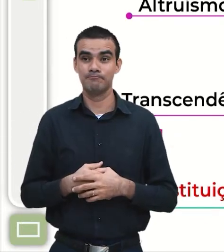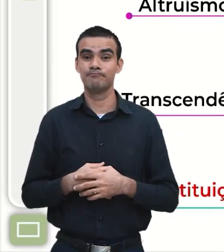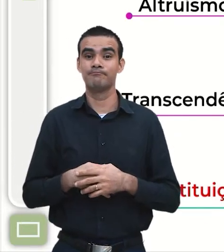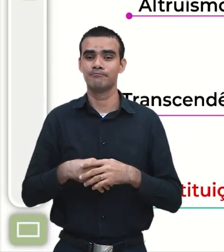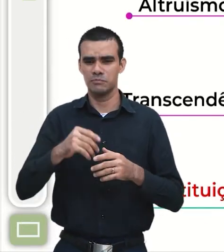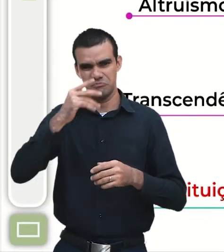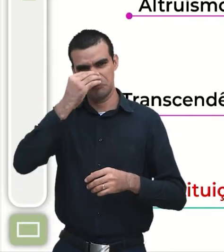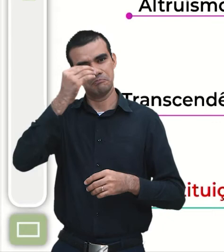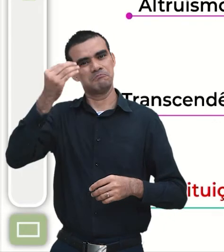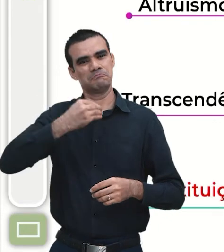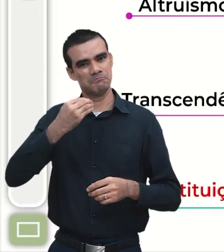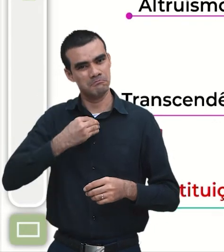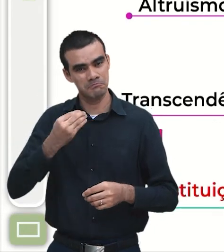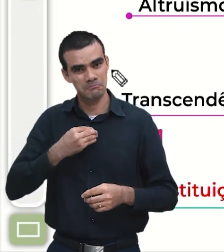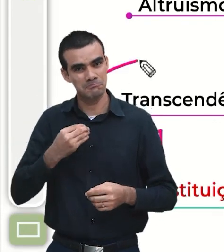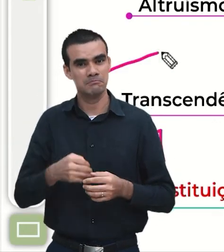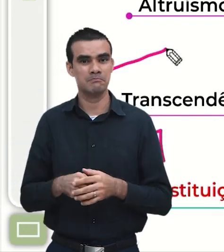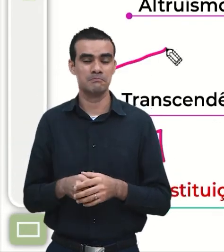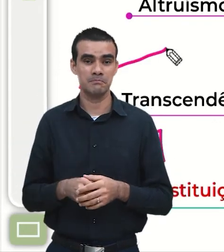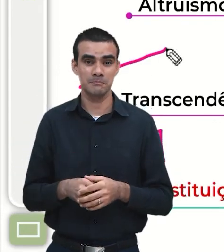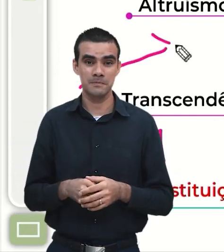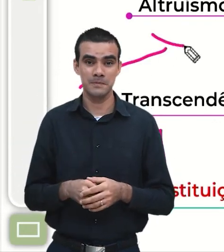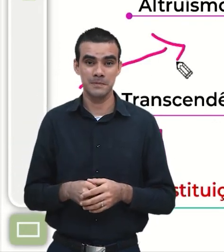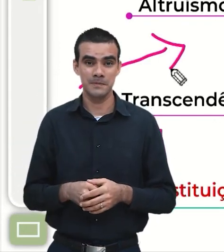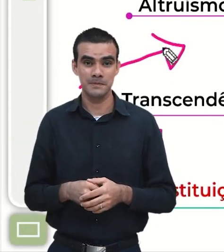Ela tem a ver com altruísmo.